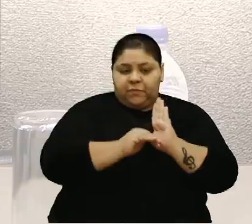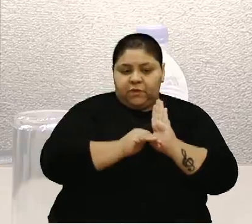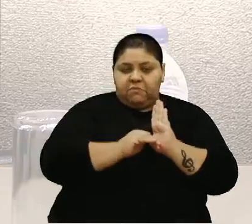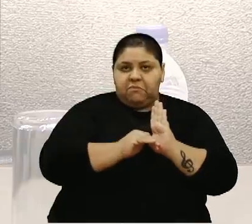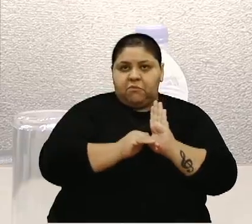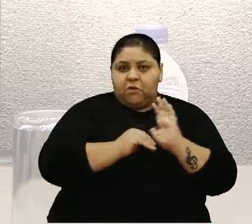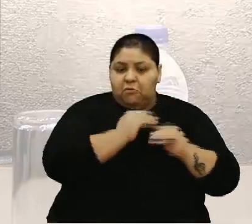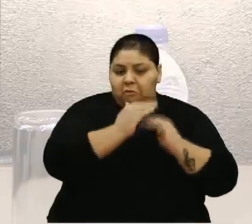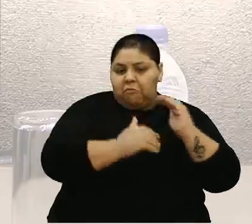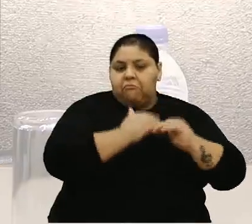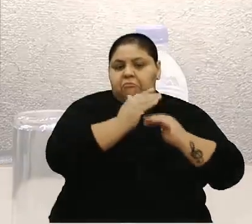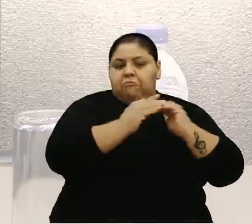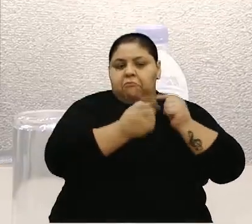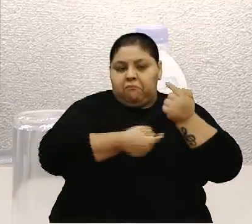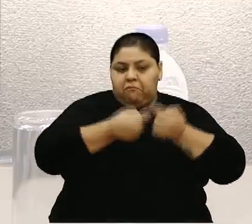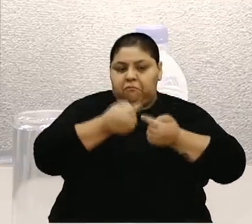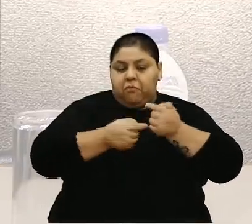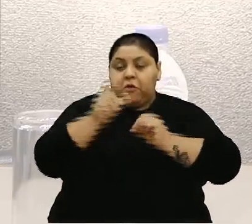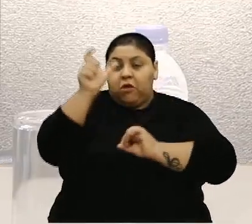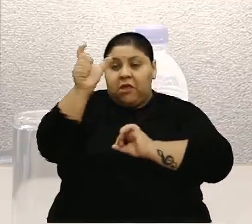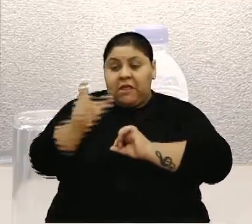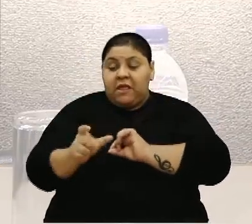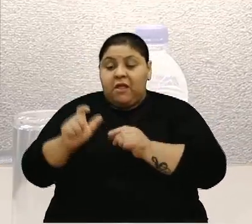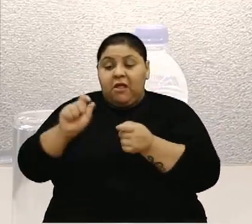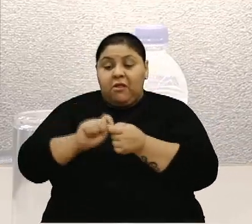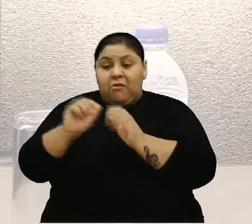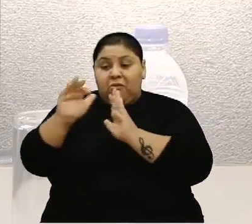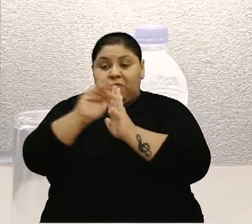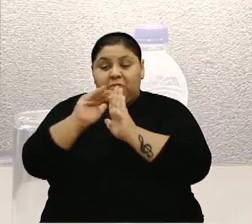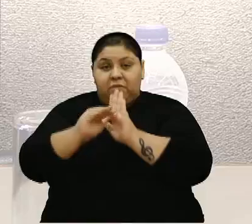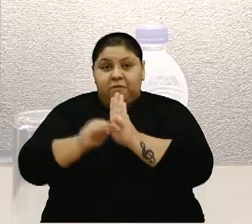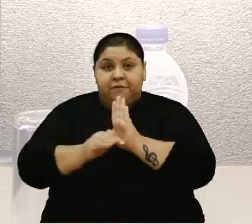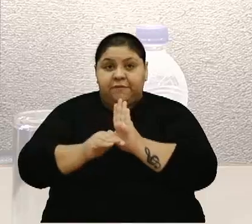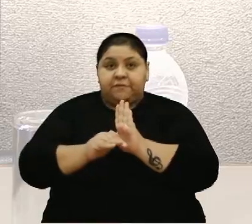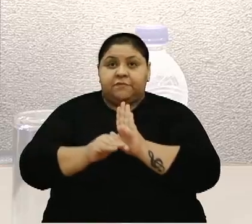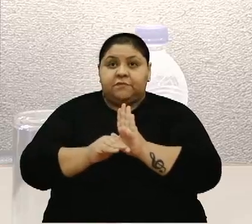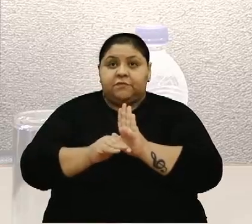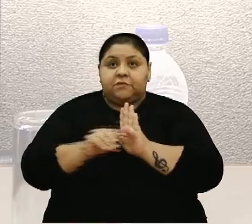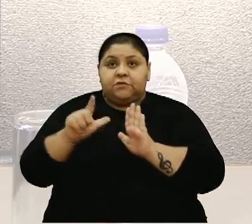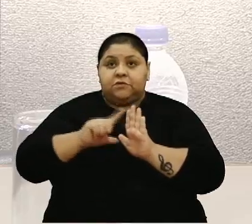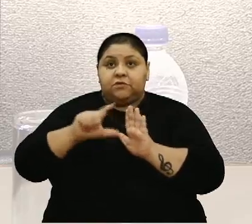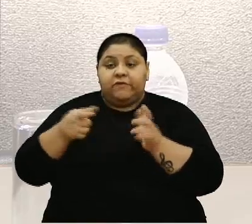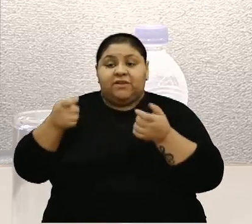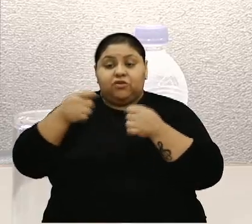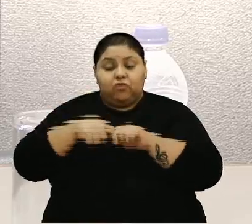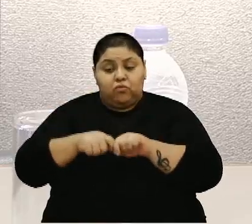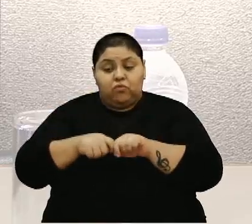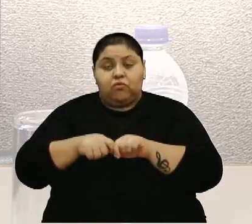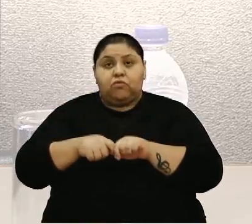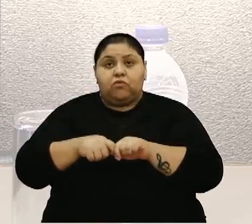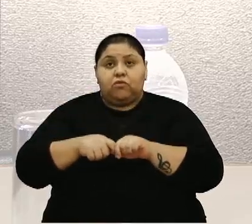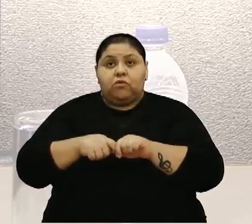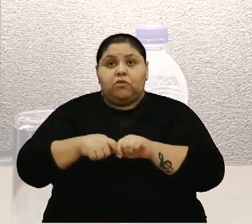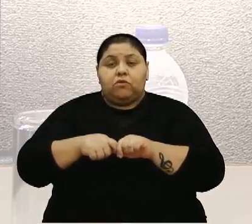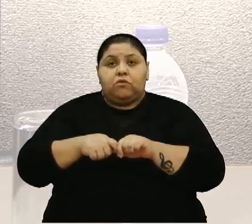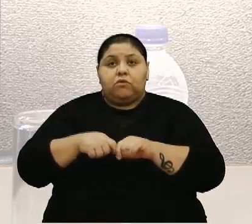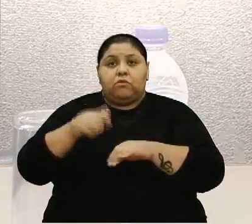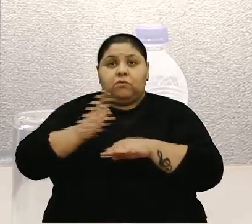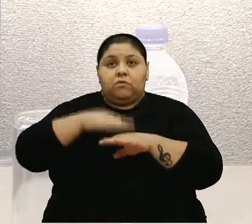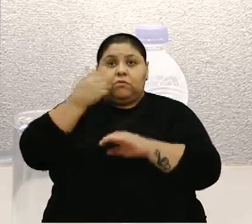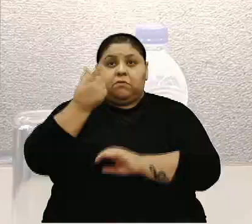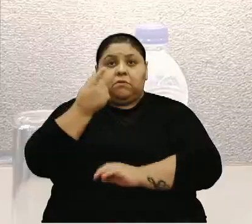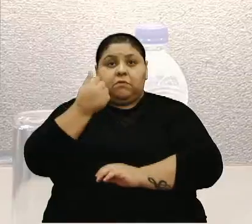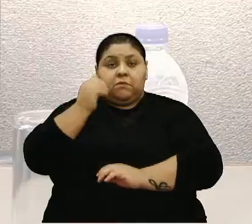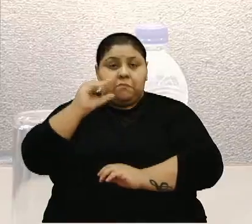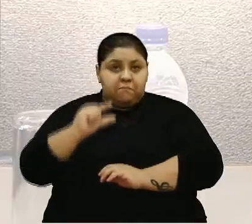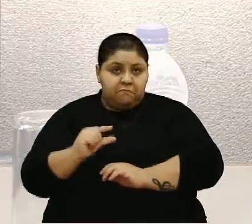na discussão e as pessoas que fizessem esse plano, que tivessem condições de fazer esse plano, que vai ser bem mais barato pelo que eles falaram,